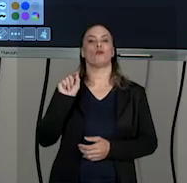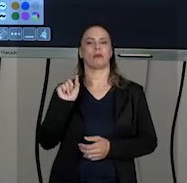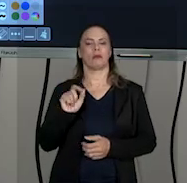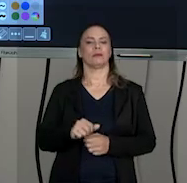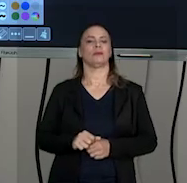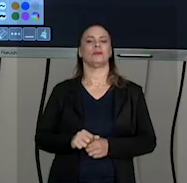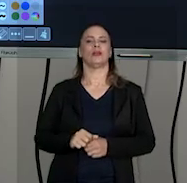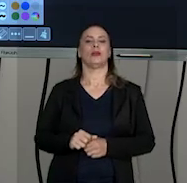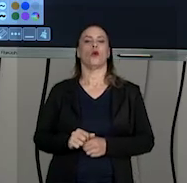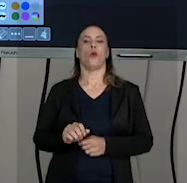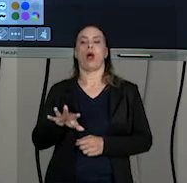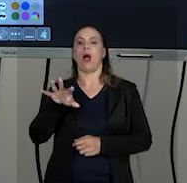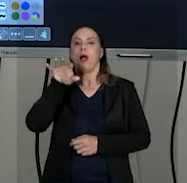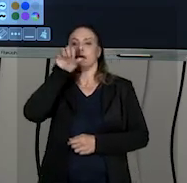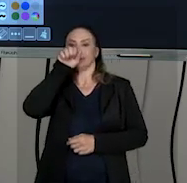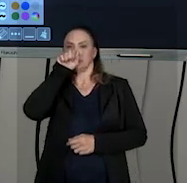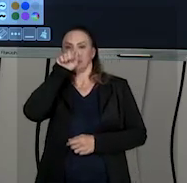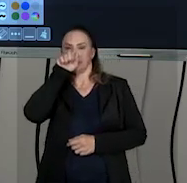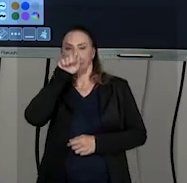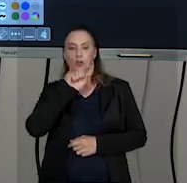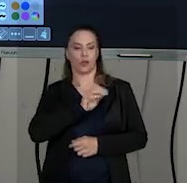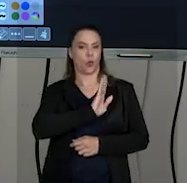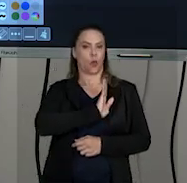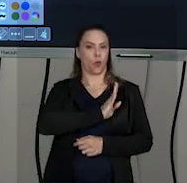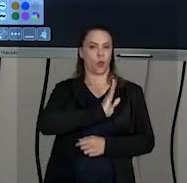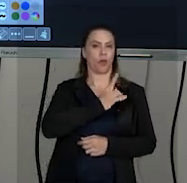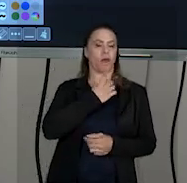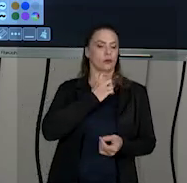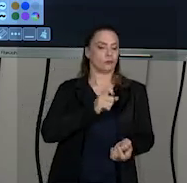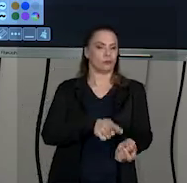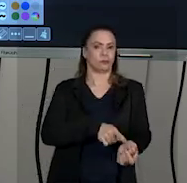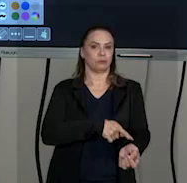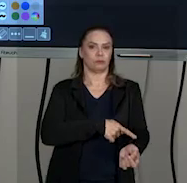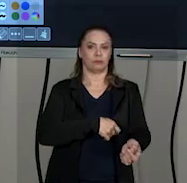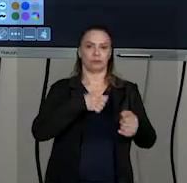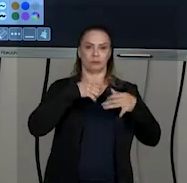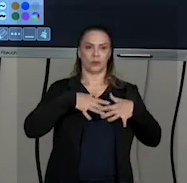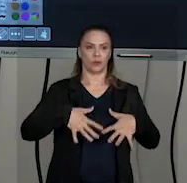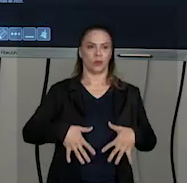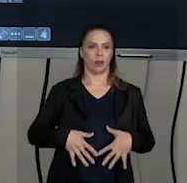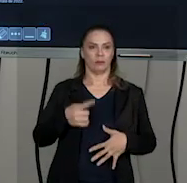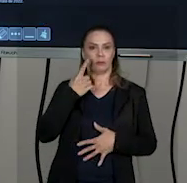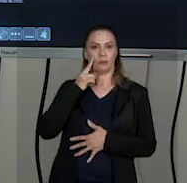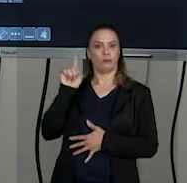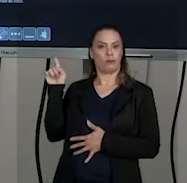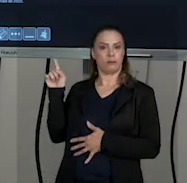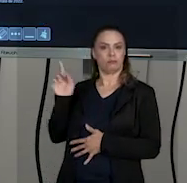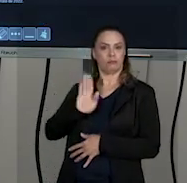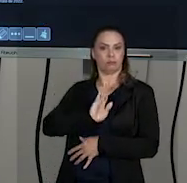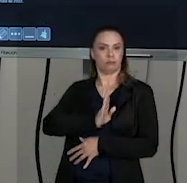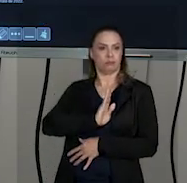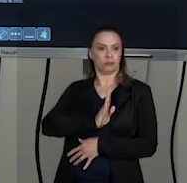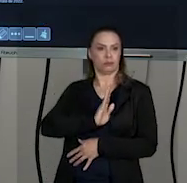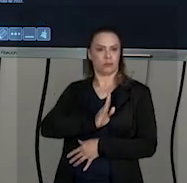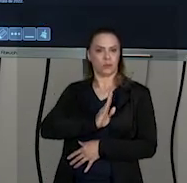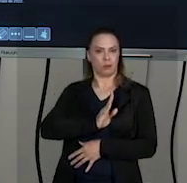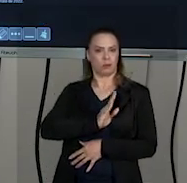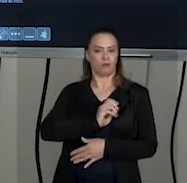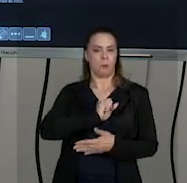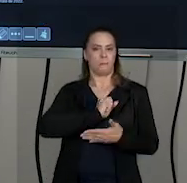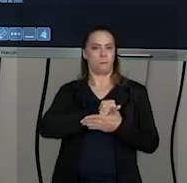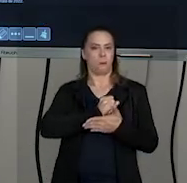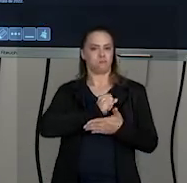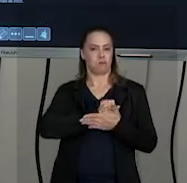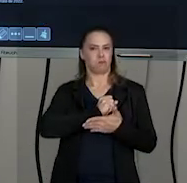respiratório e o sistema cardiovascular. Então, eu tenho aqui, ó, o coração. O coração está bombeando e